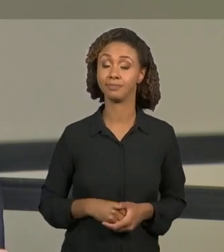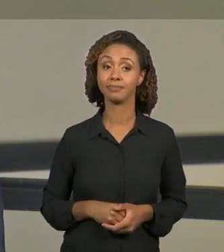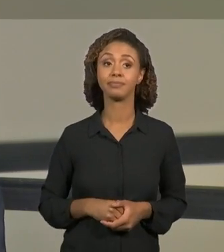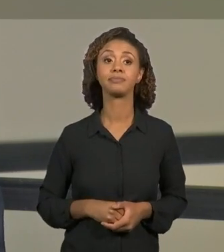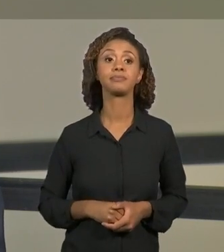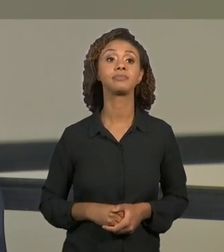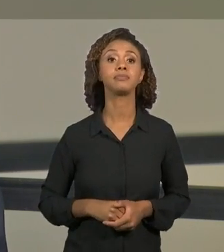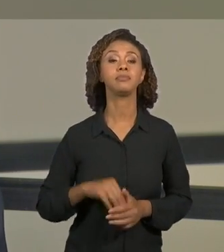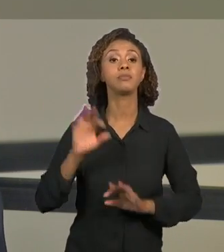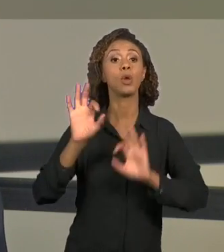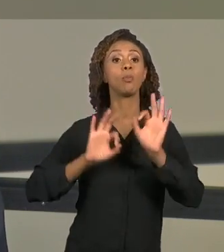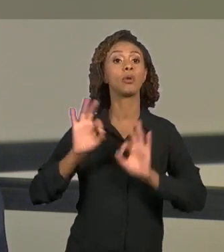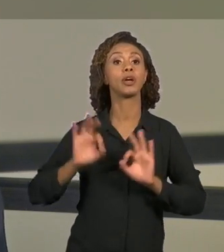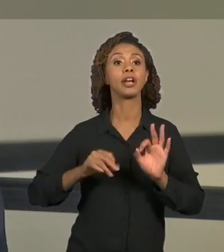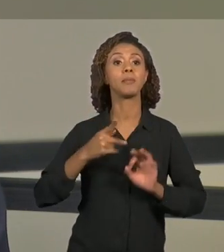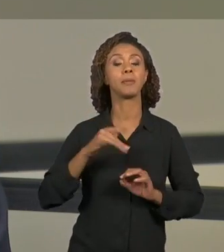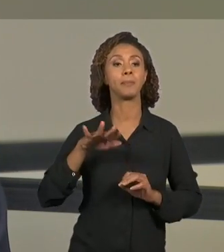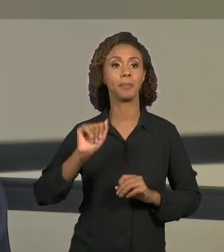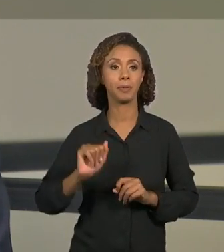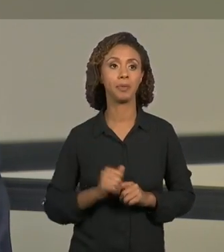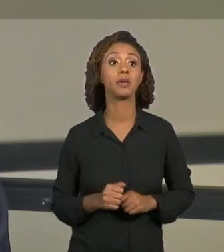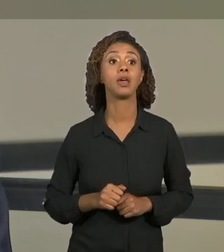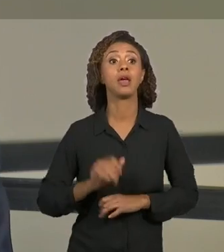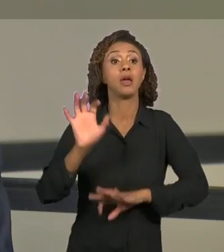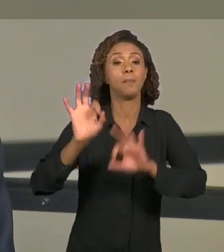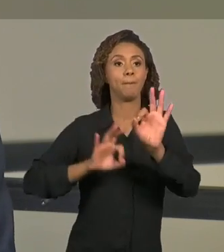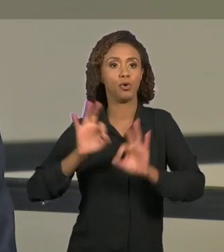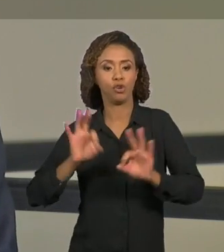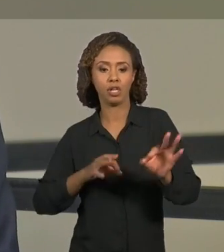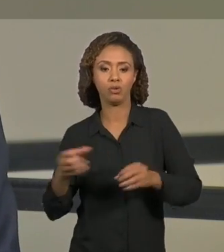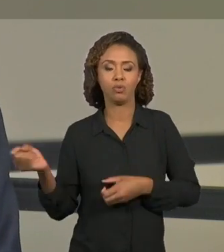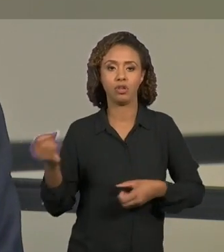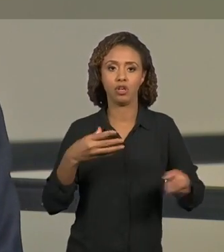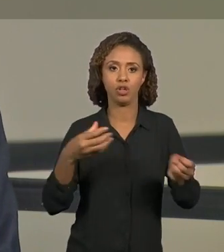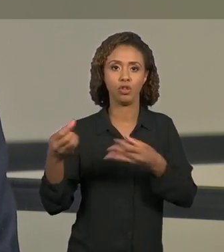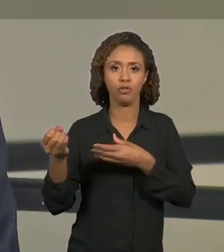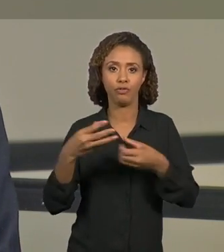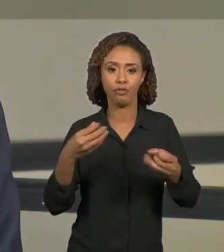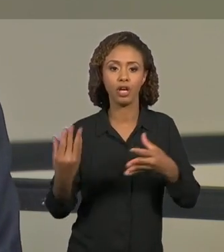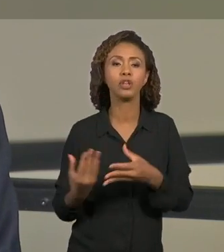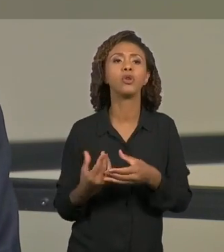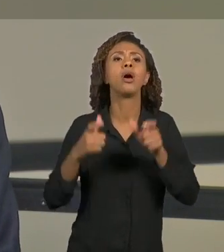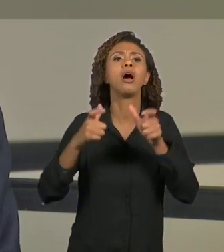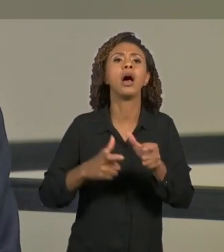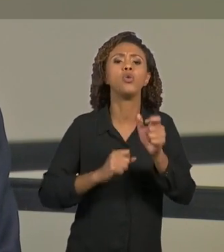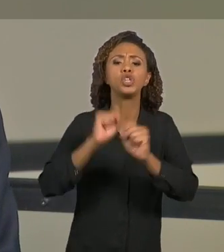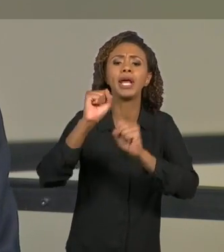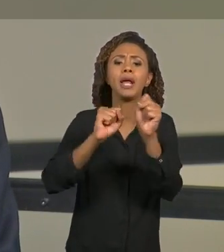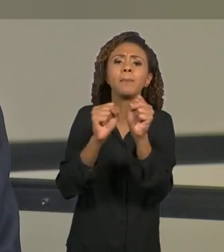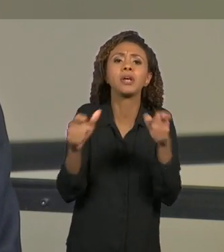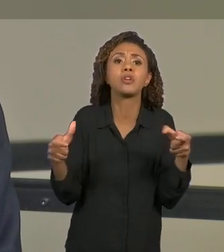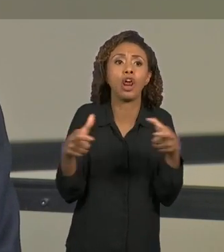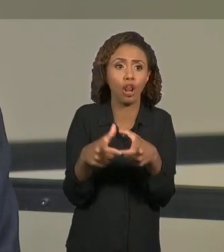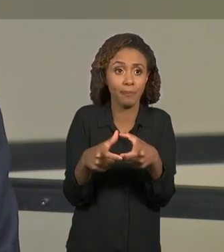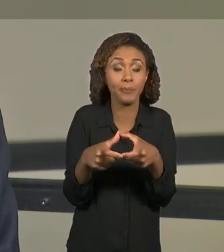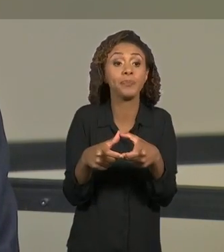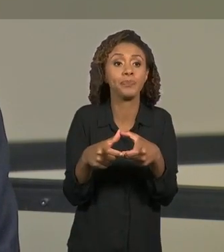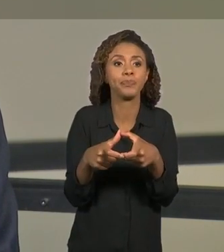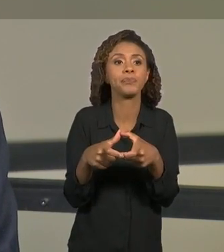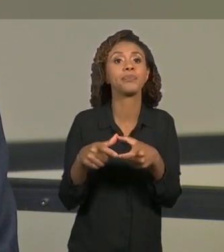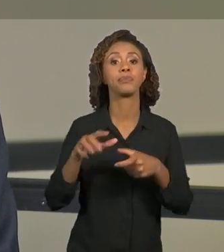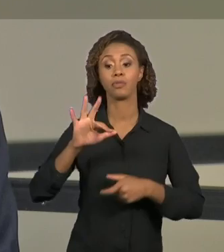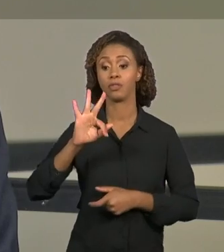pipe bender projeto de pesquisa inovativa em pequenas empresas tá então são projetos que tem recebido apoio